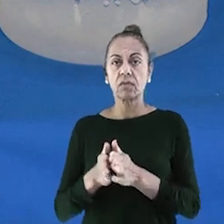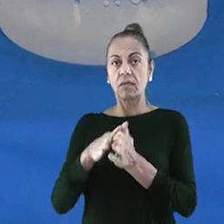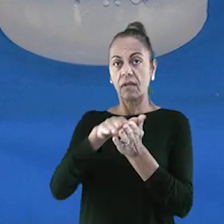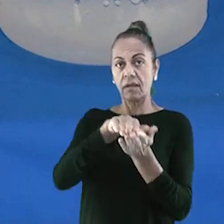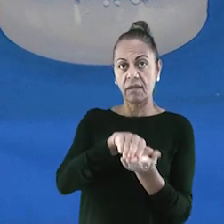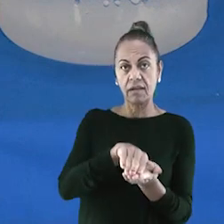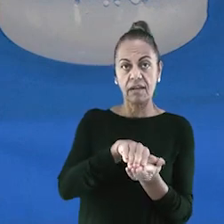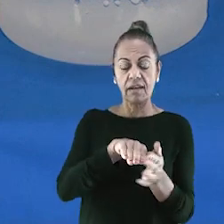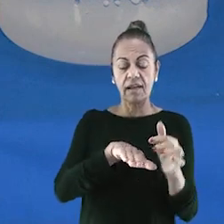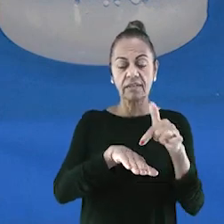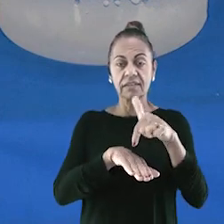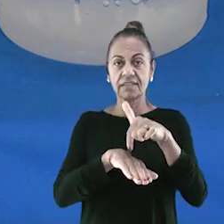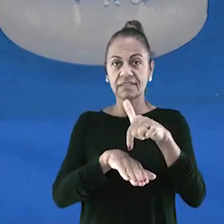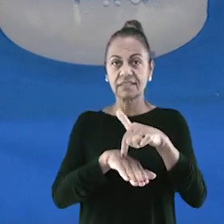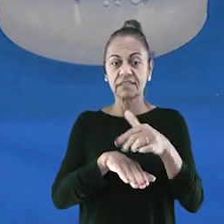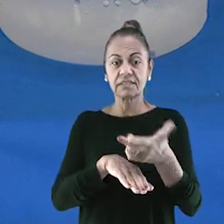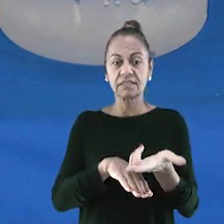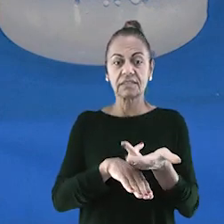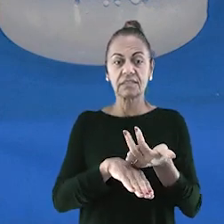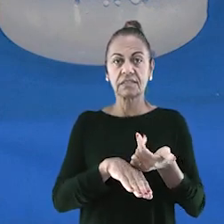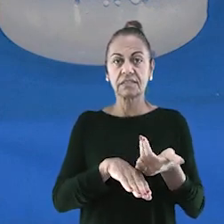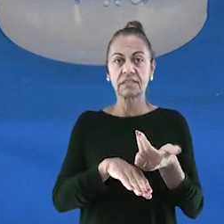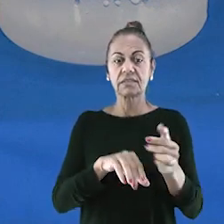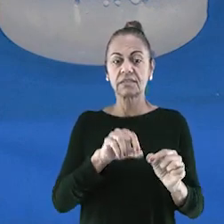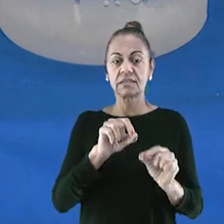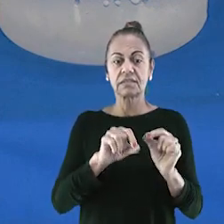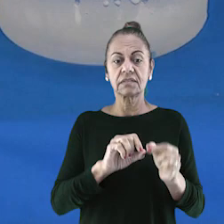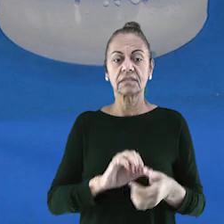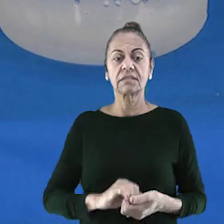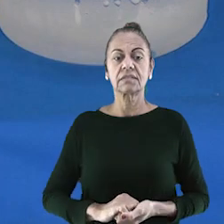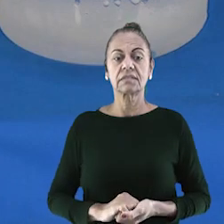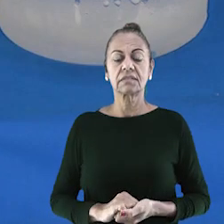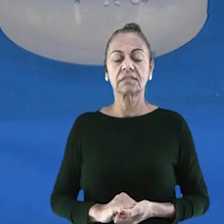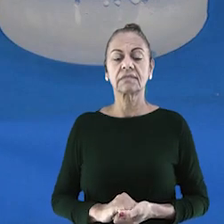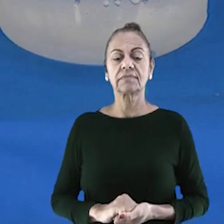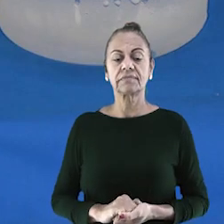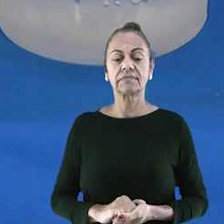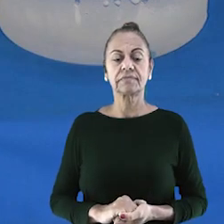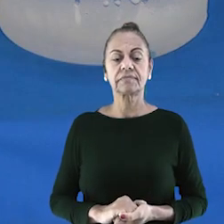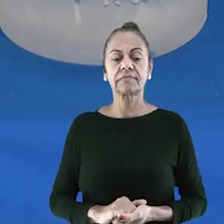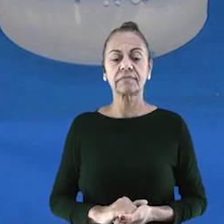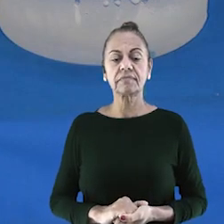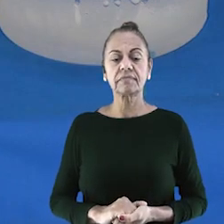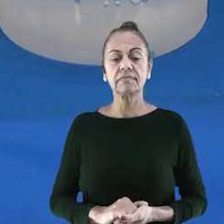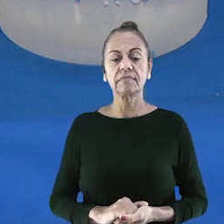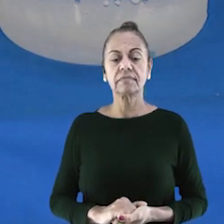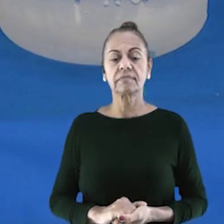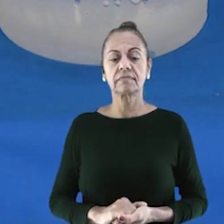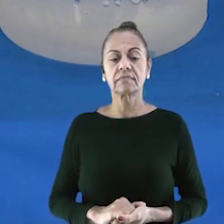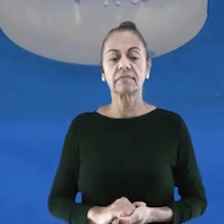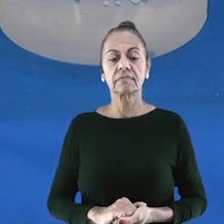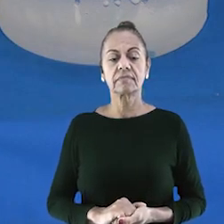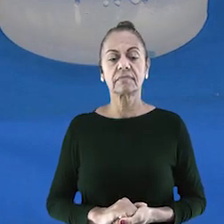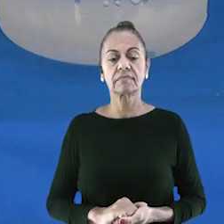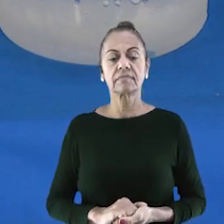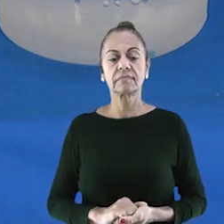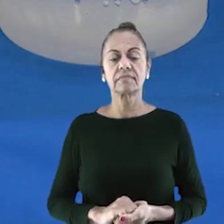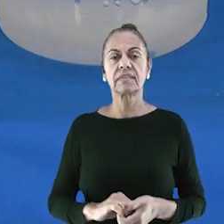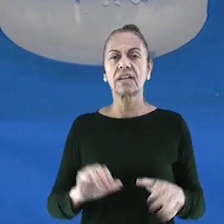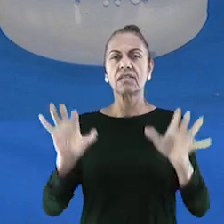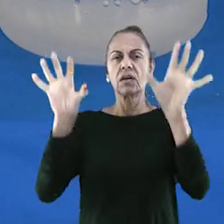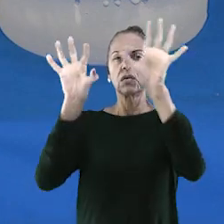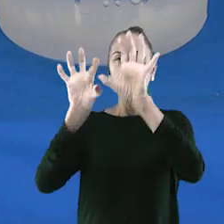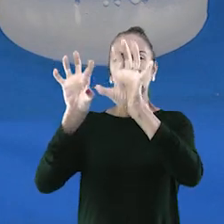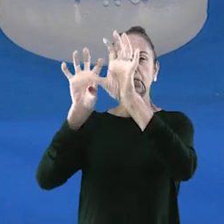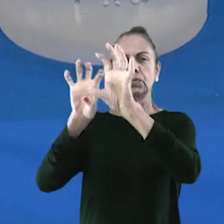e na parte de trás eu posso fazer, ó, vou desenhar em outra parte que não é que foi